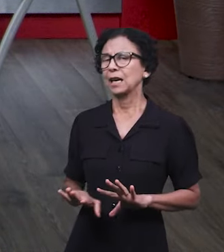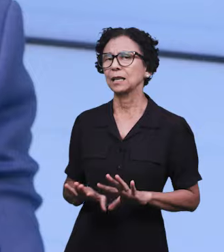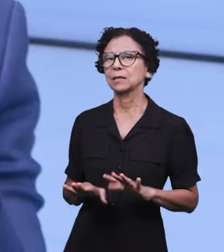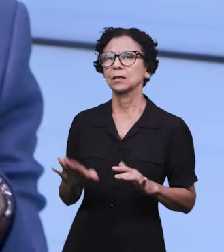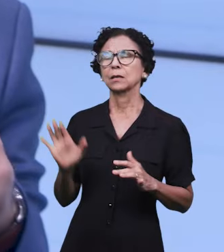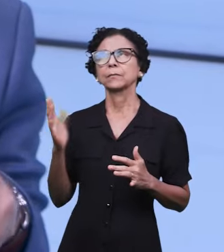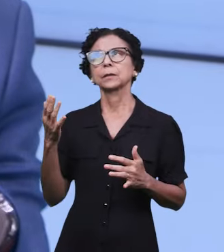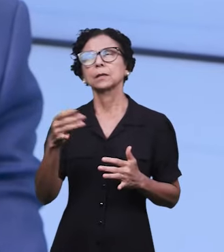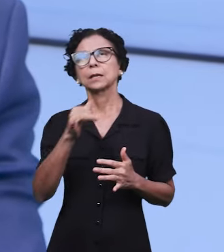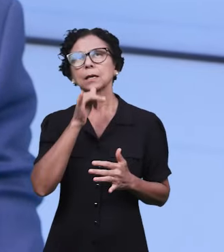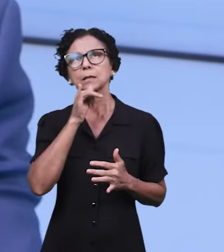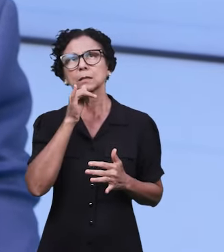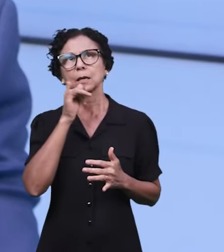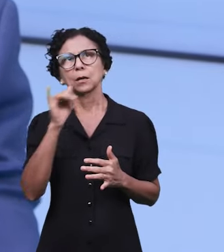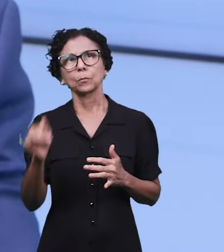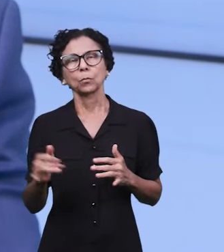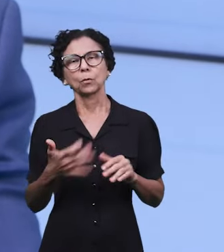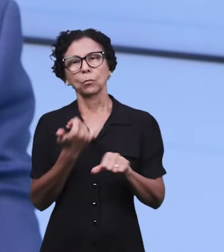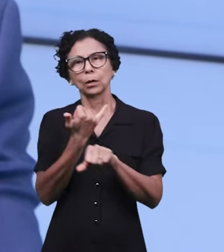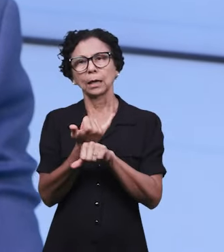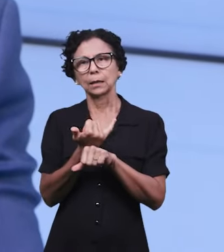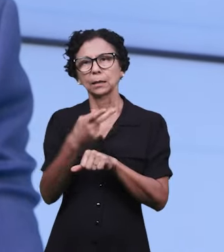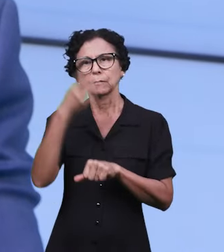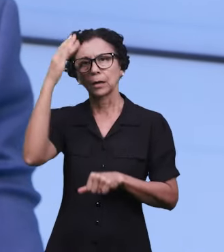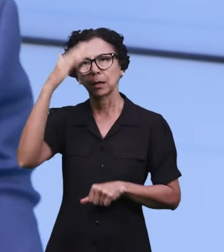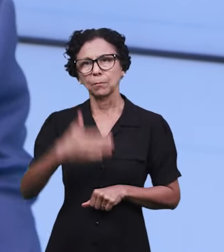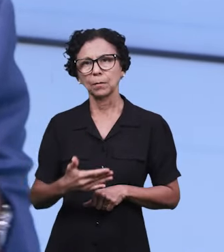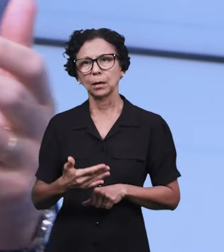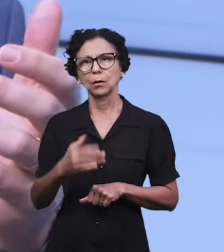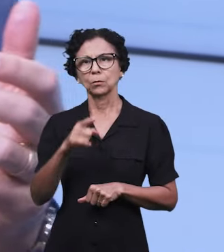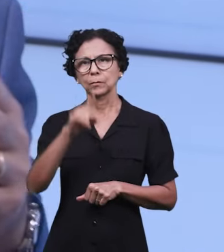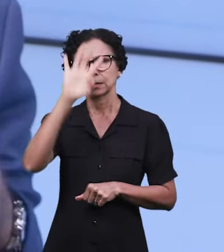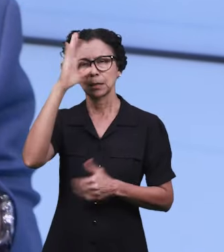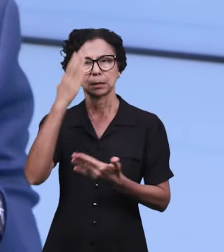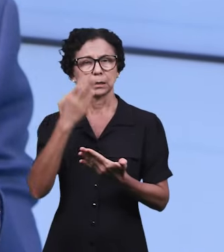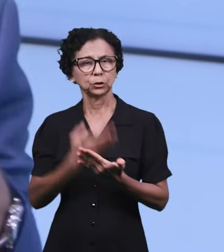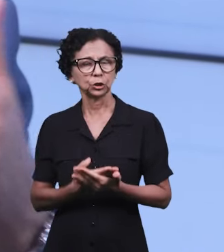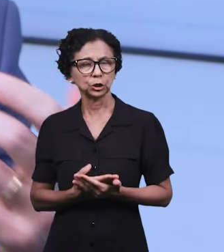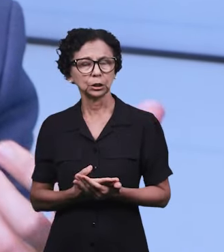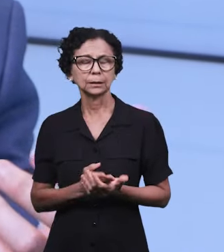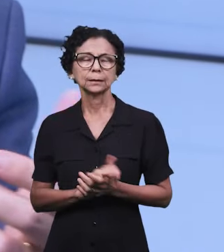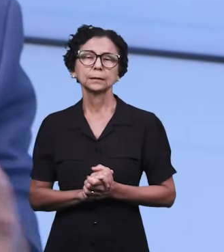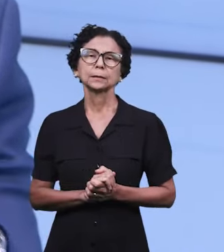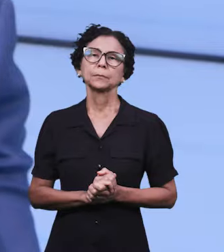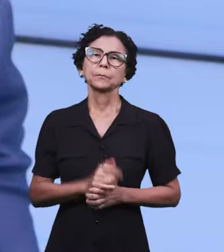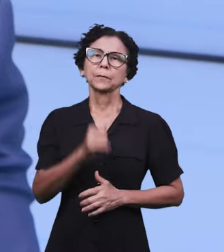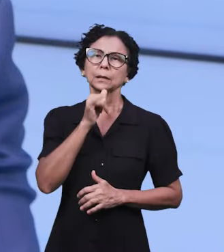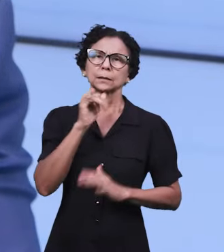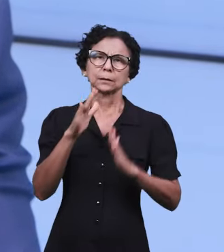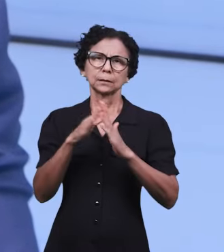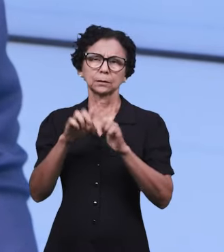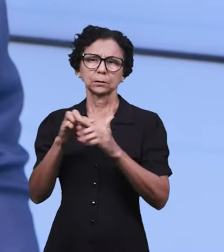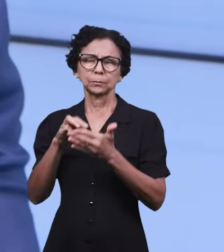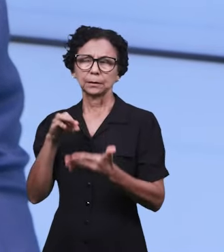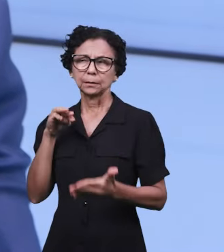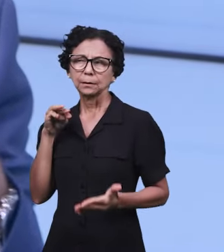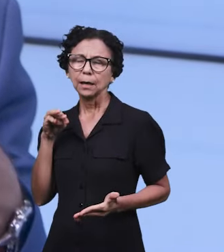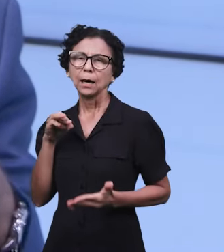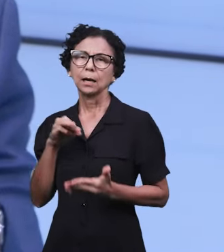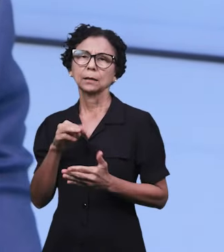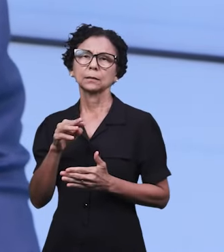que fala mal daquilo que você acredita eh que por exemplo sobre a nossa igreja que distorce o que nós pregamos que